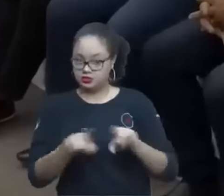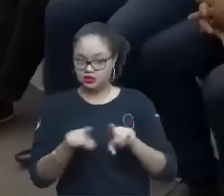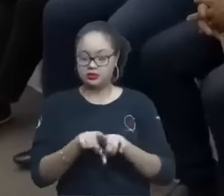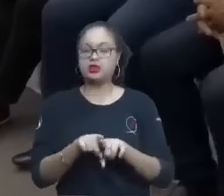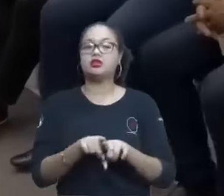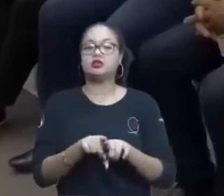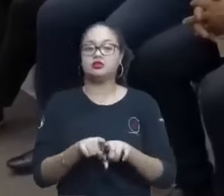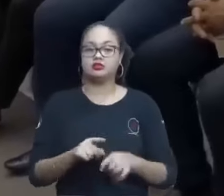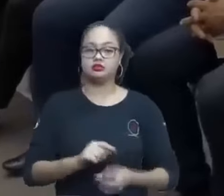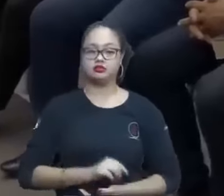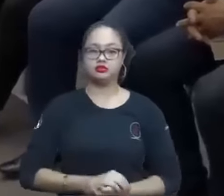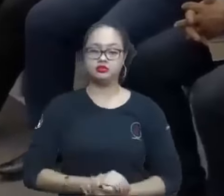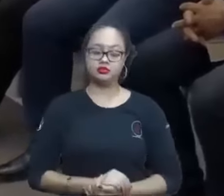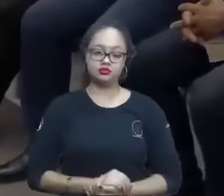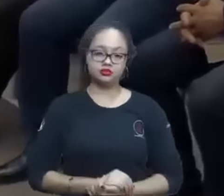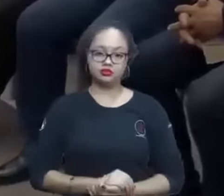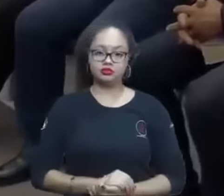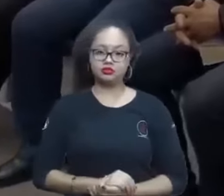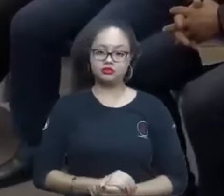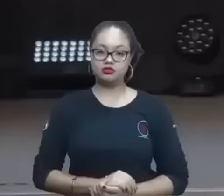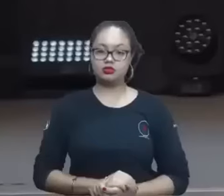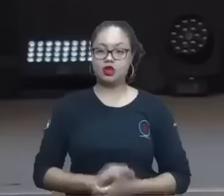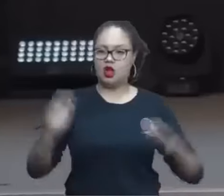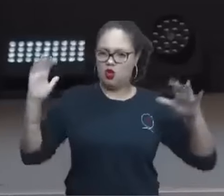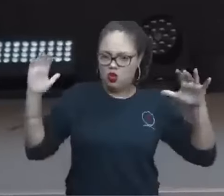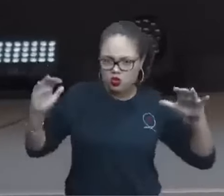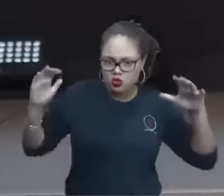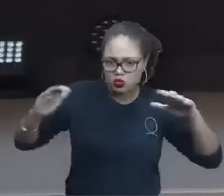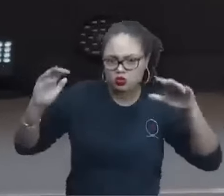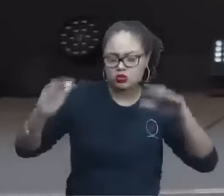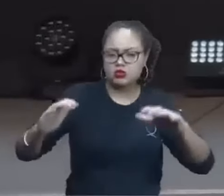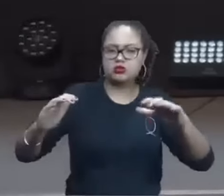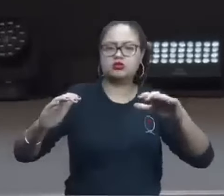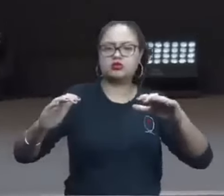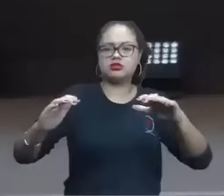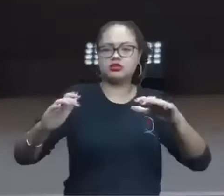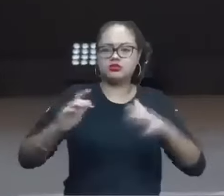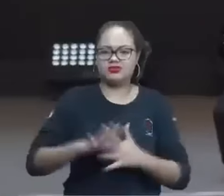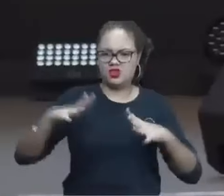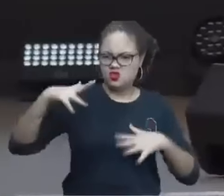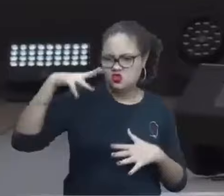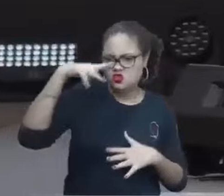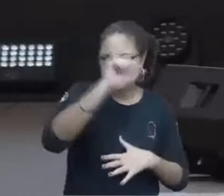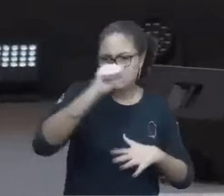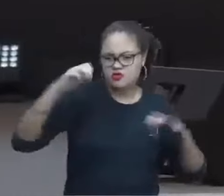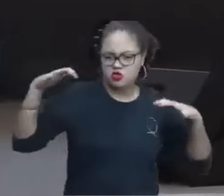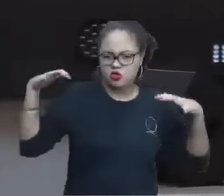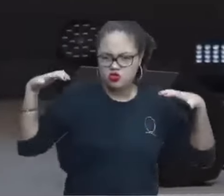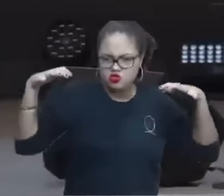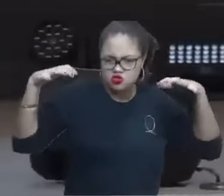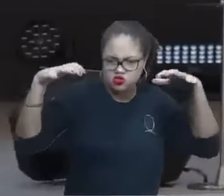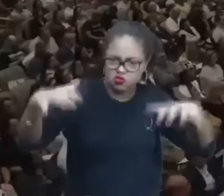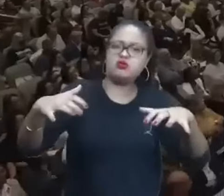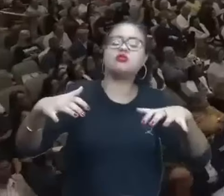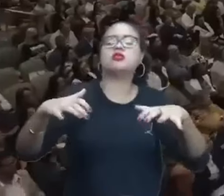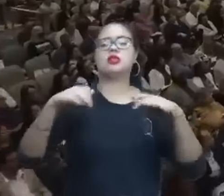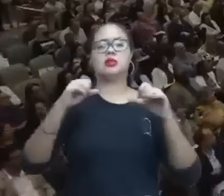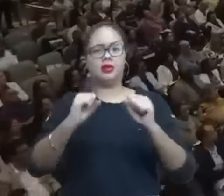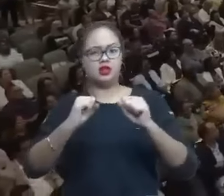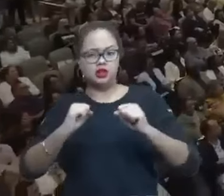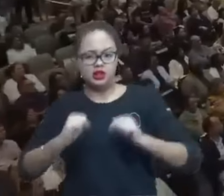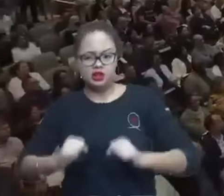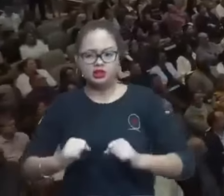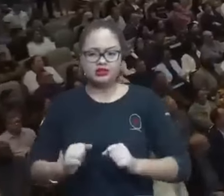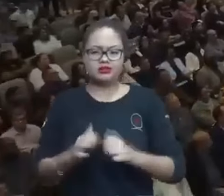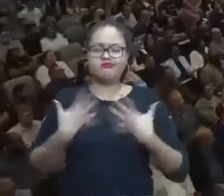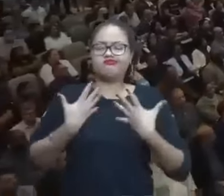da segunda vem a tempestade forte poderosa